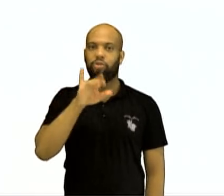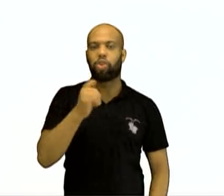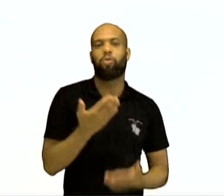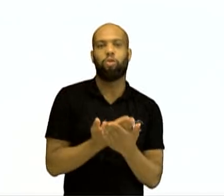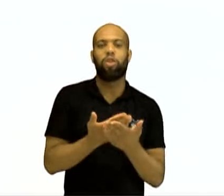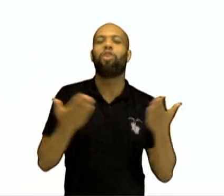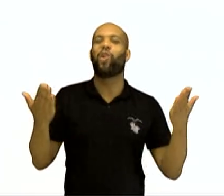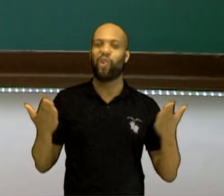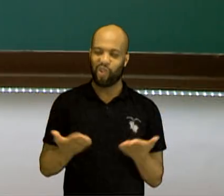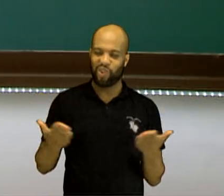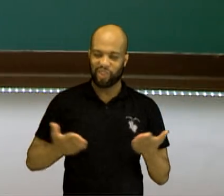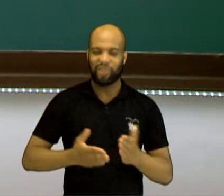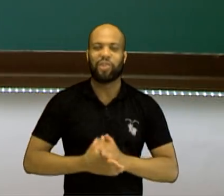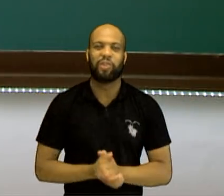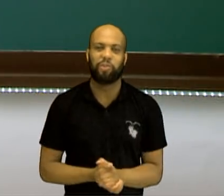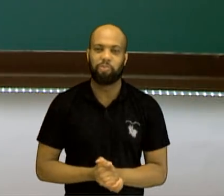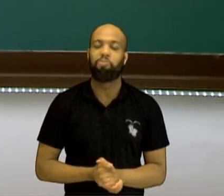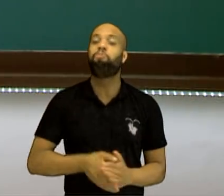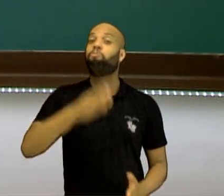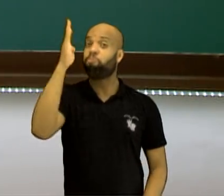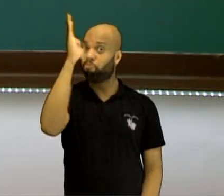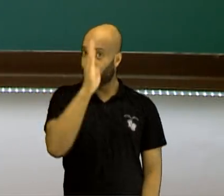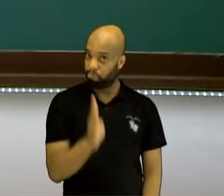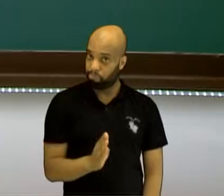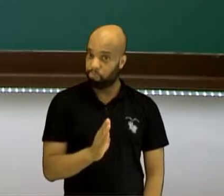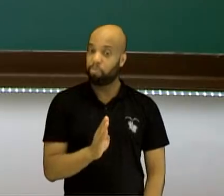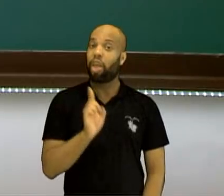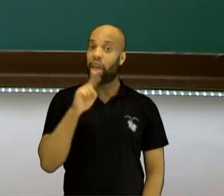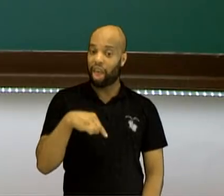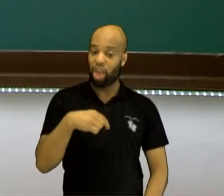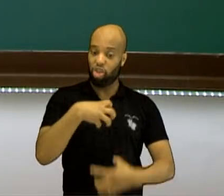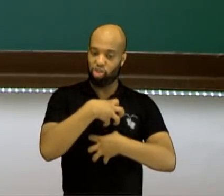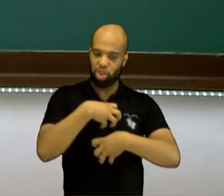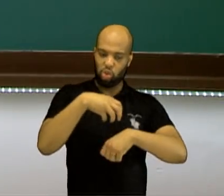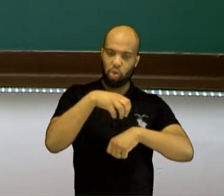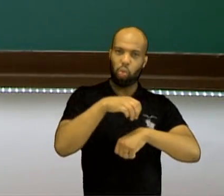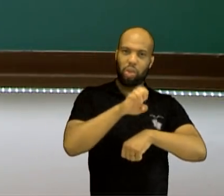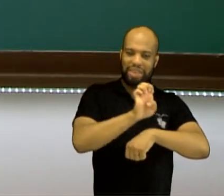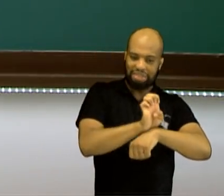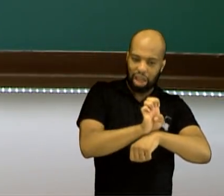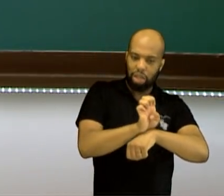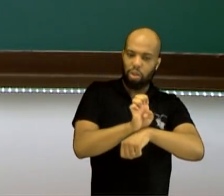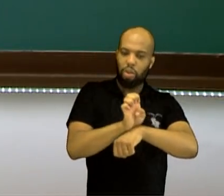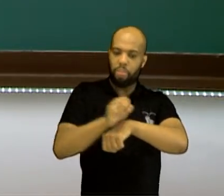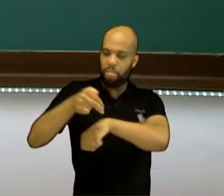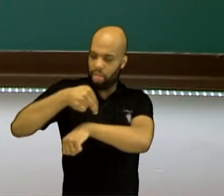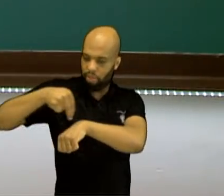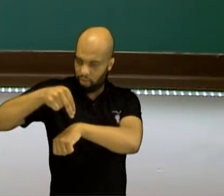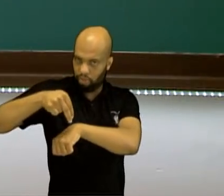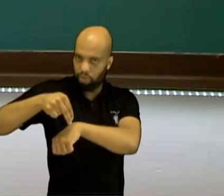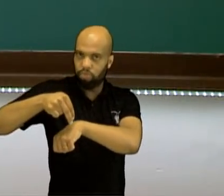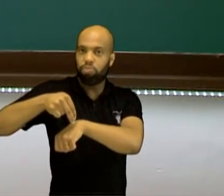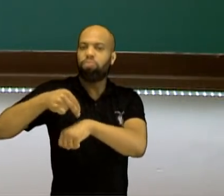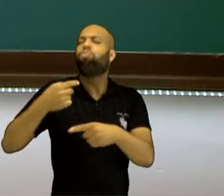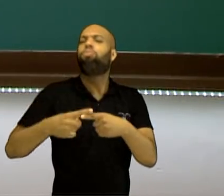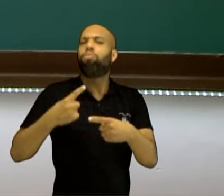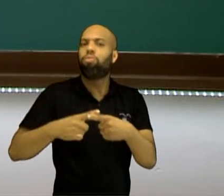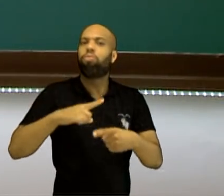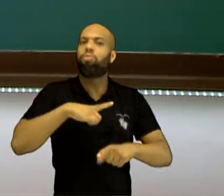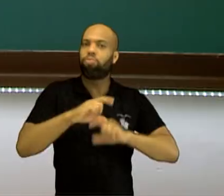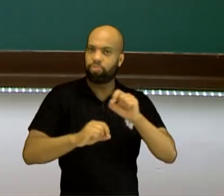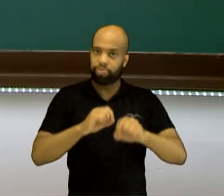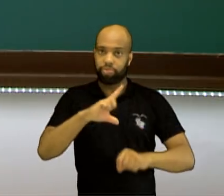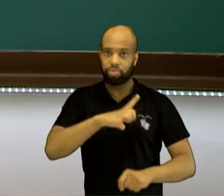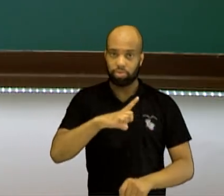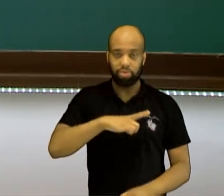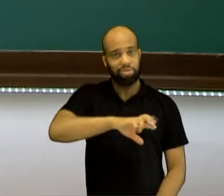durante a nossa aula. O Brasil é um Estado-nação, né? Por que ele é considerado um Estado-nação? Porque é constituído por uma massa